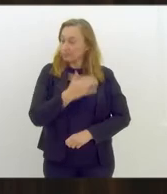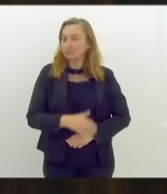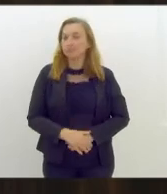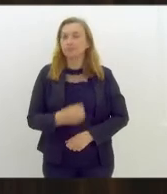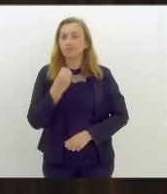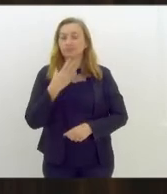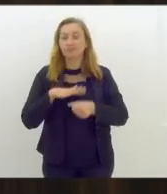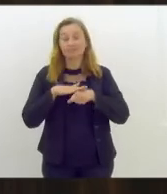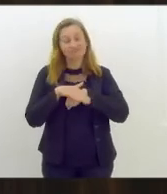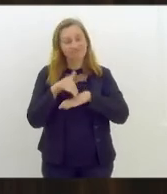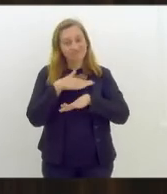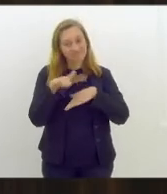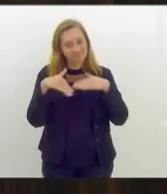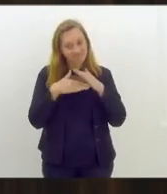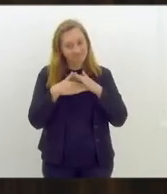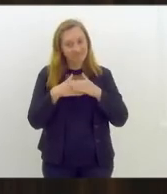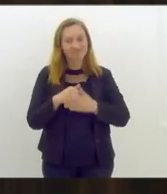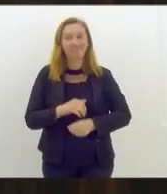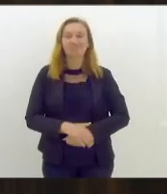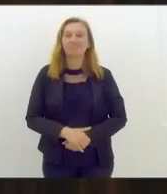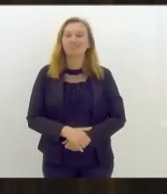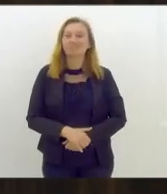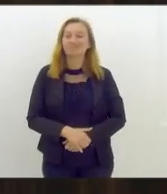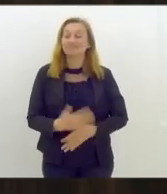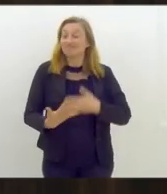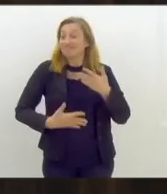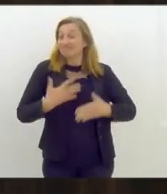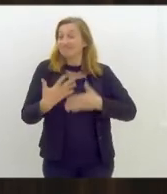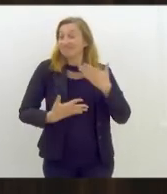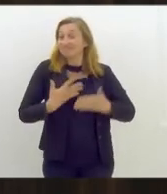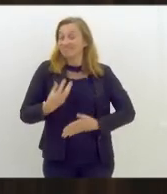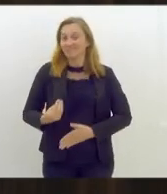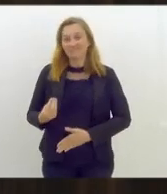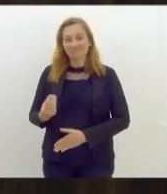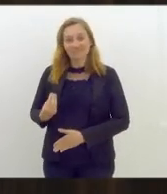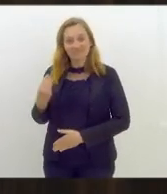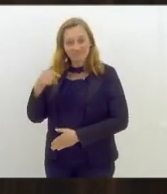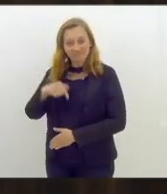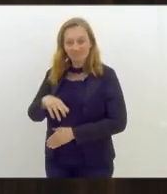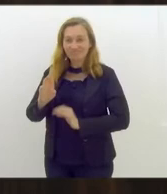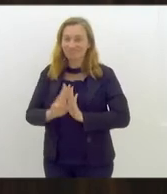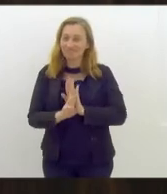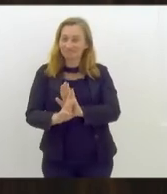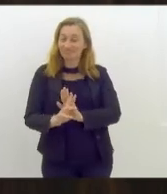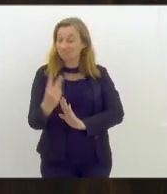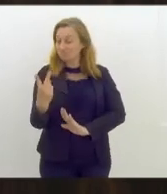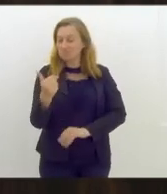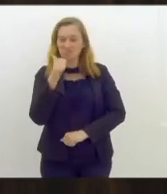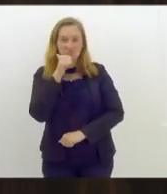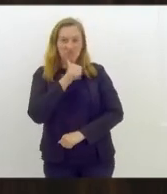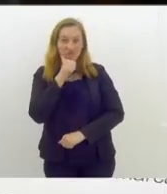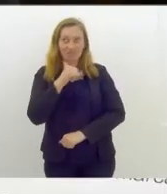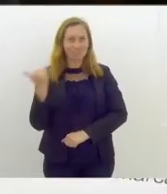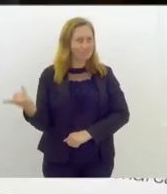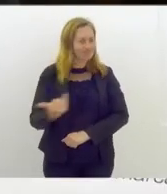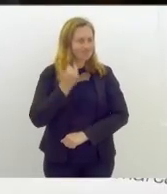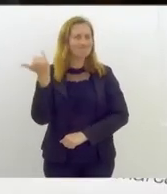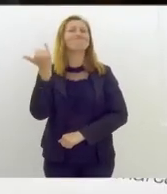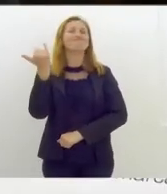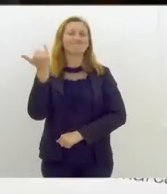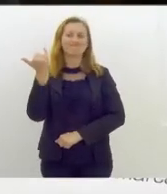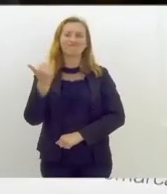Boa noite a todas e todos. É um prazer estar aqui representando duas mulheres tão importantes, não